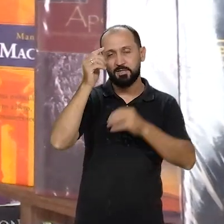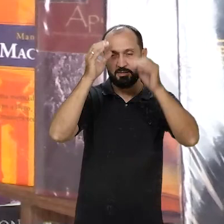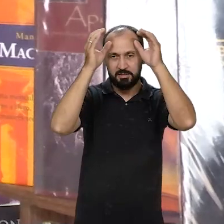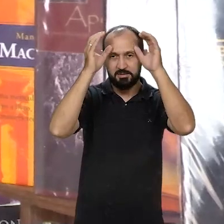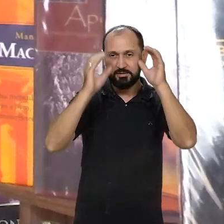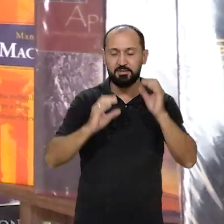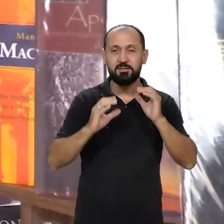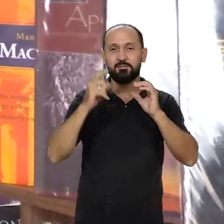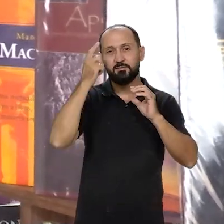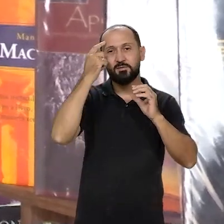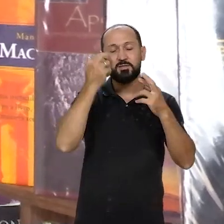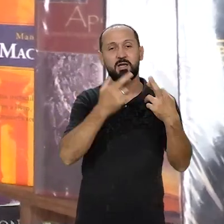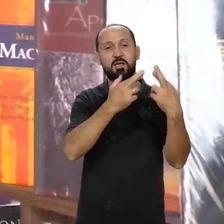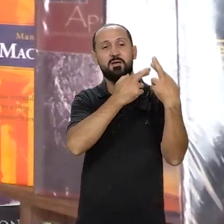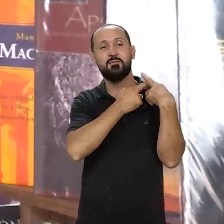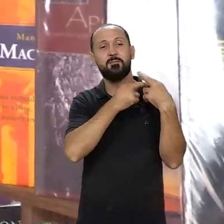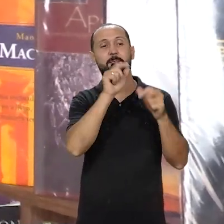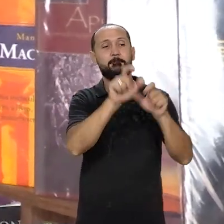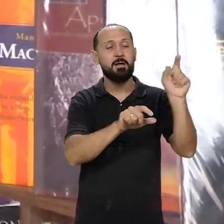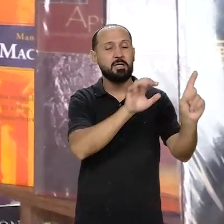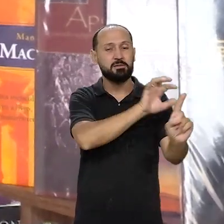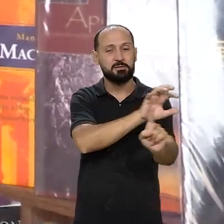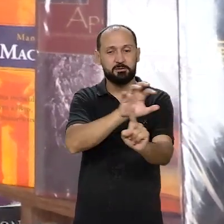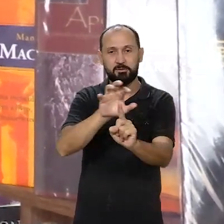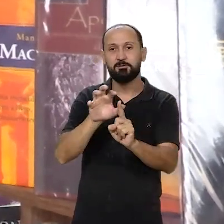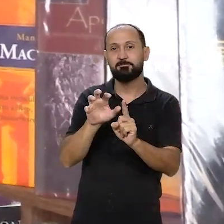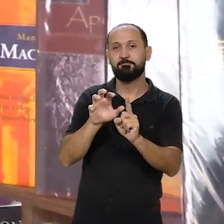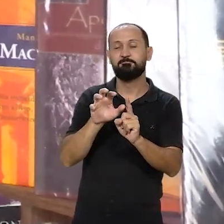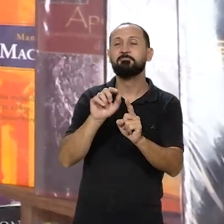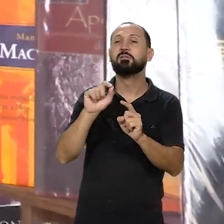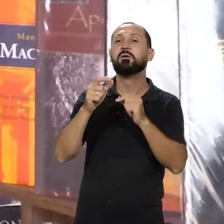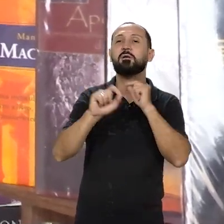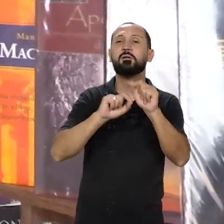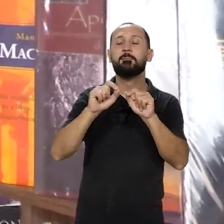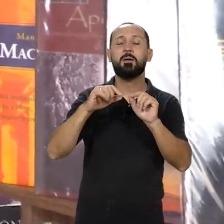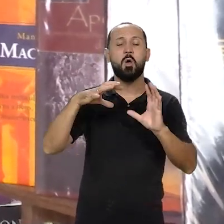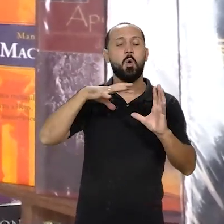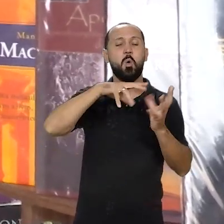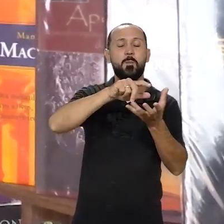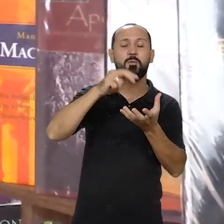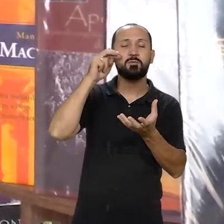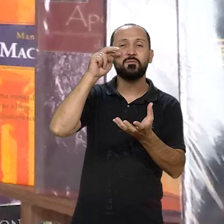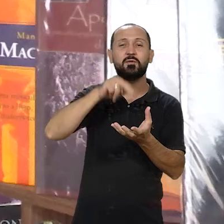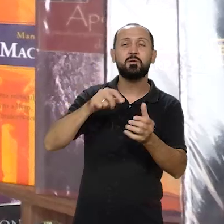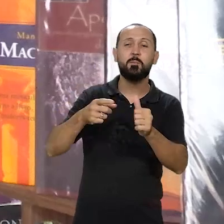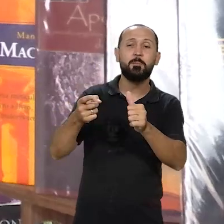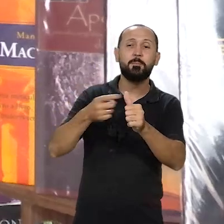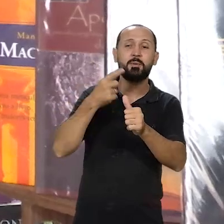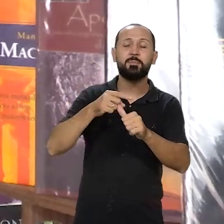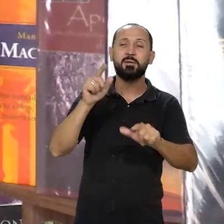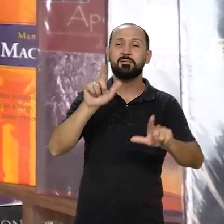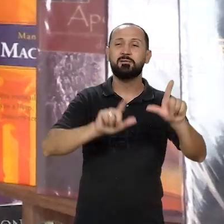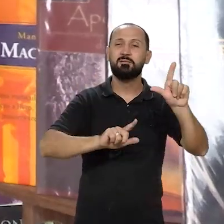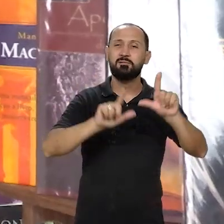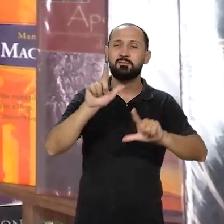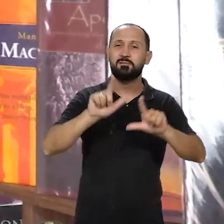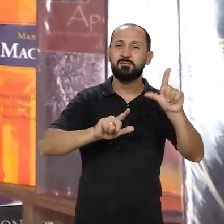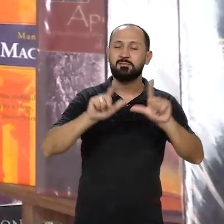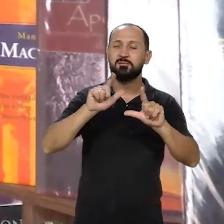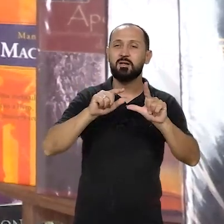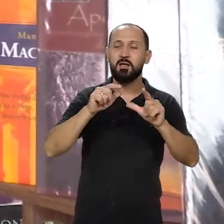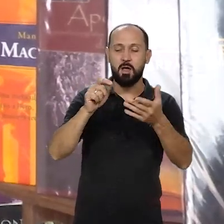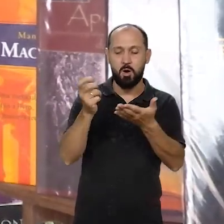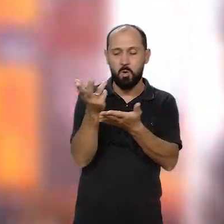a questão da cidadania também, você é responsável por quem você cativa. E a questão de visão de mundo, né? Porque um dos primeiros desenhos